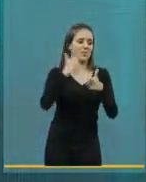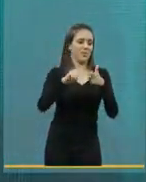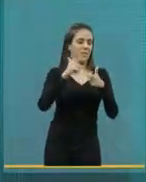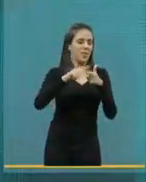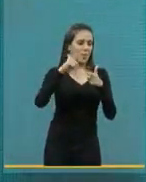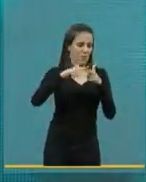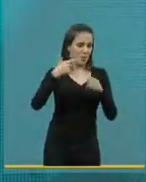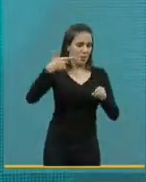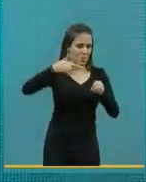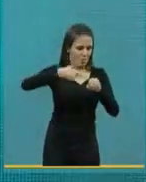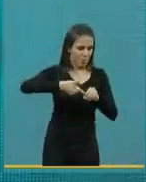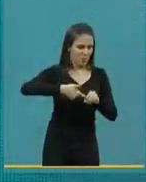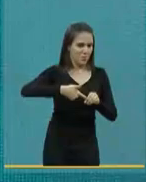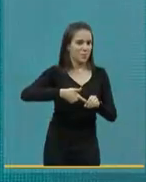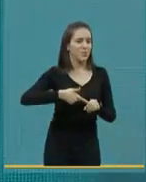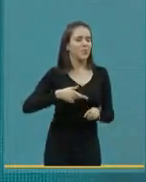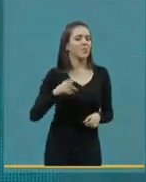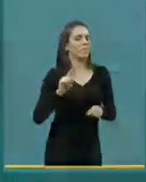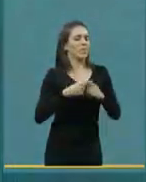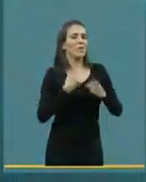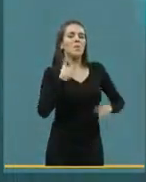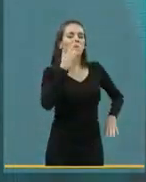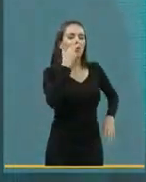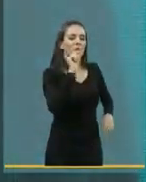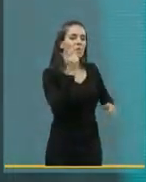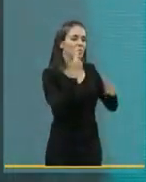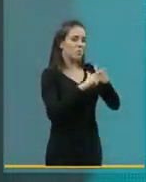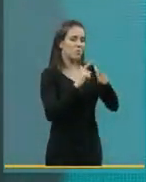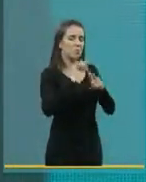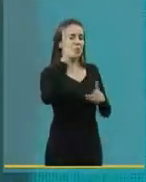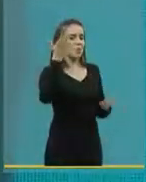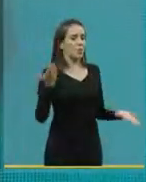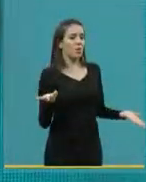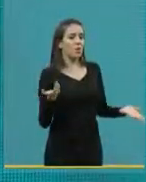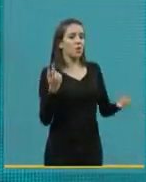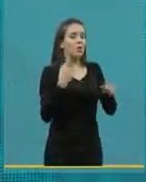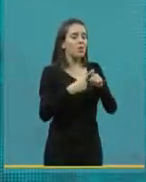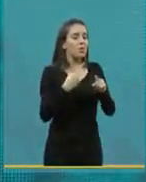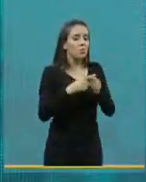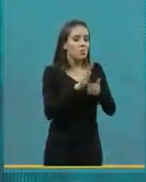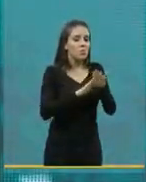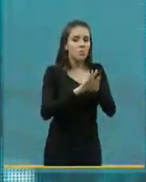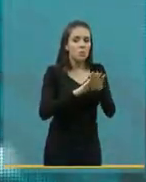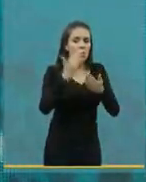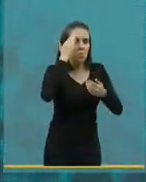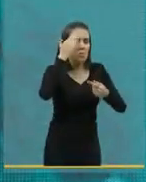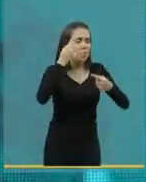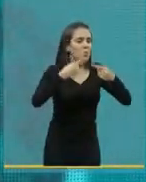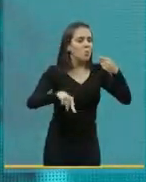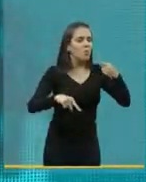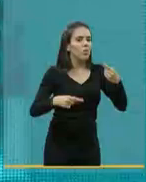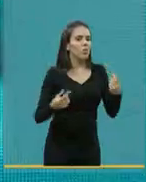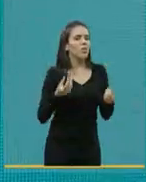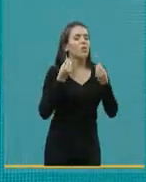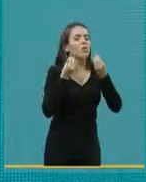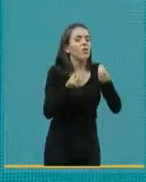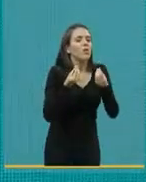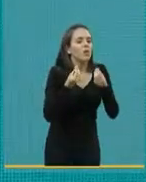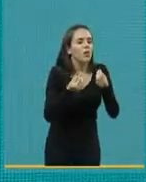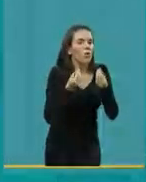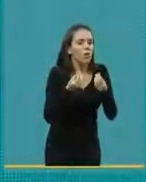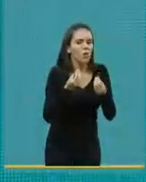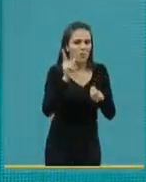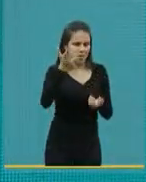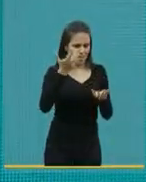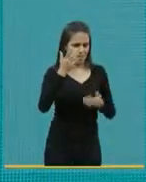ipiranga alguma coisa está acontecendo lá porque eles não estão se entendendo é difícil querer ser presidente